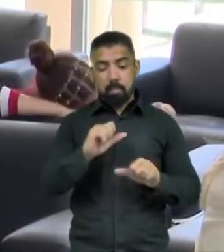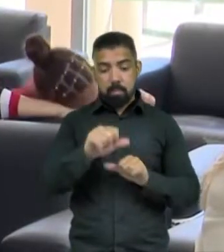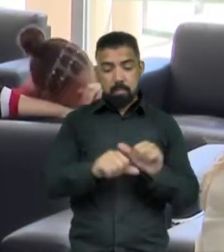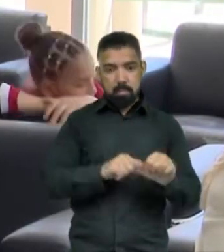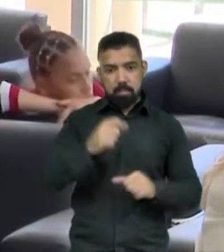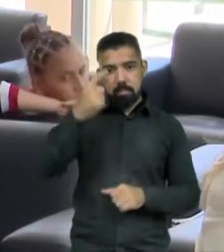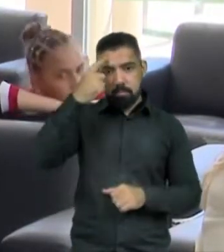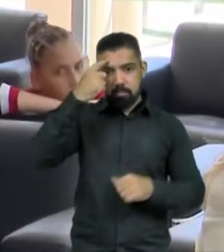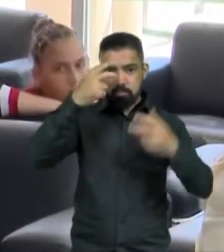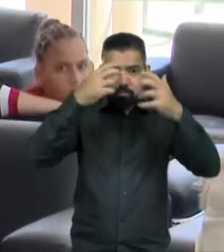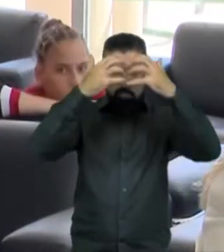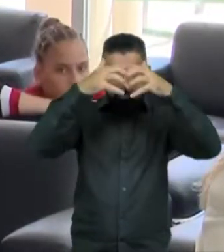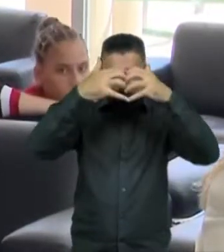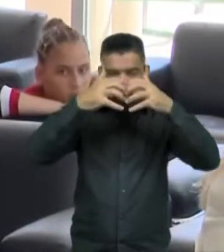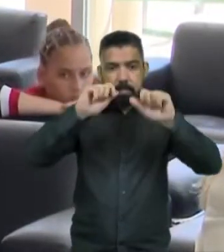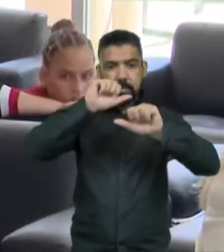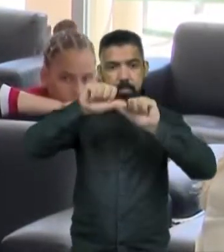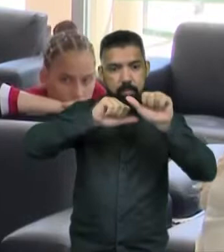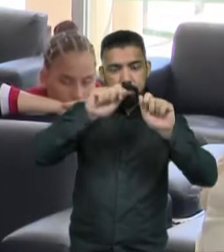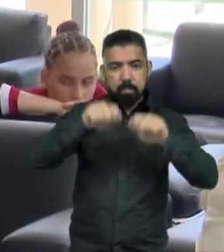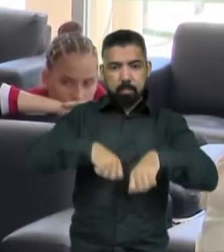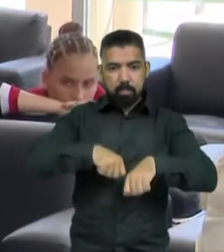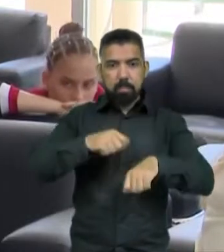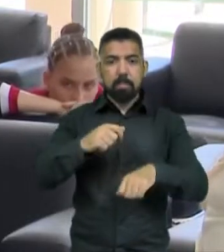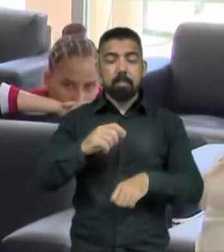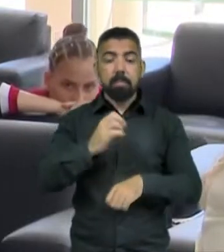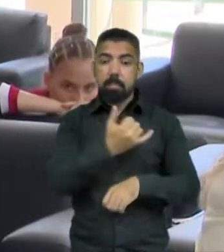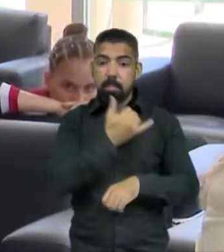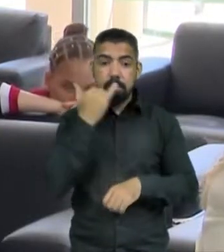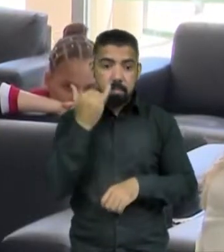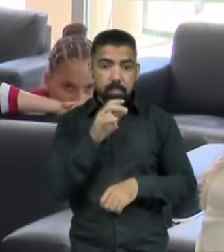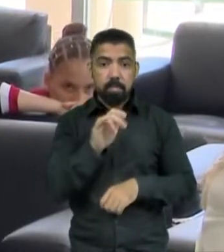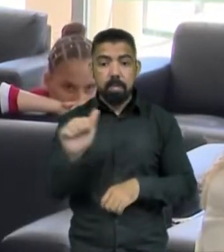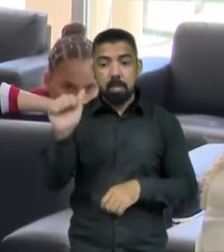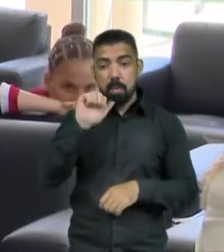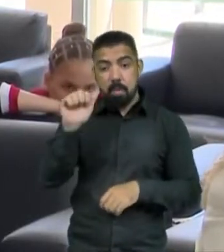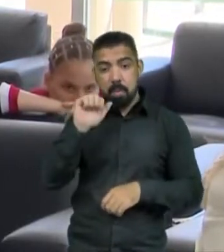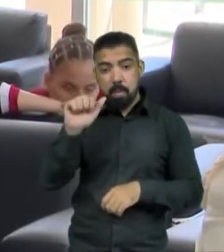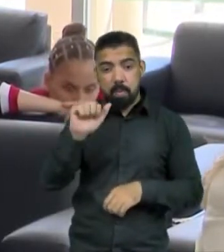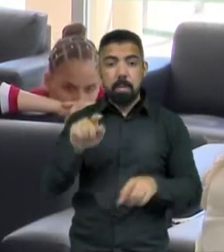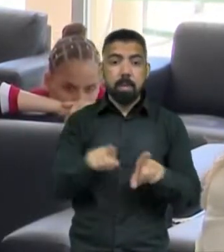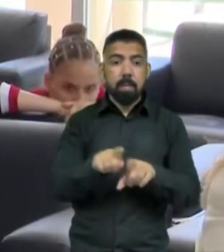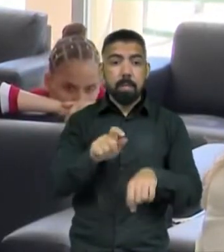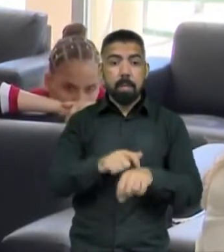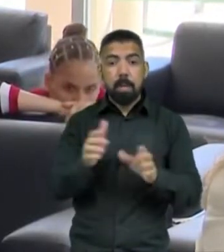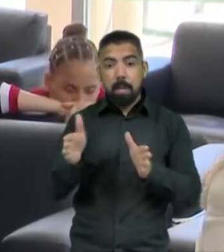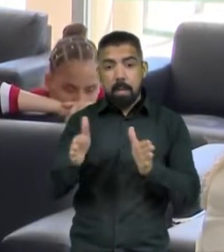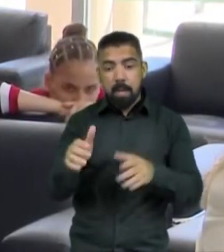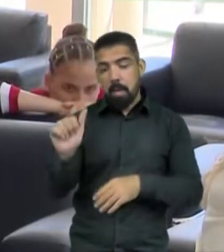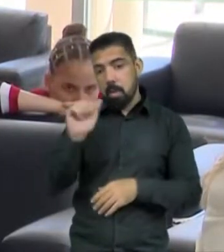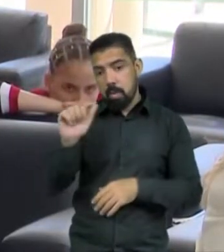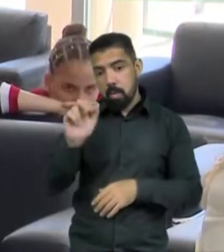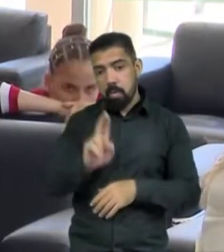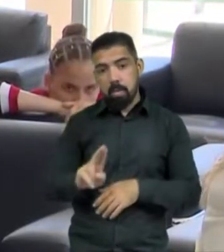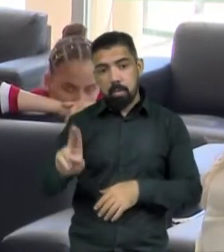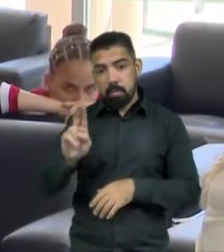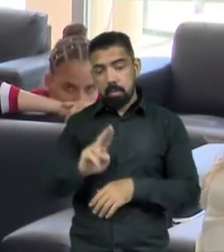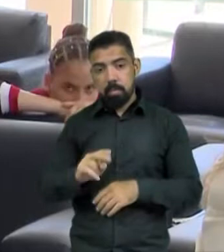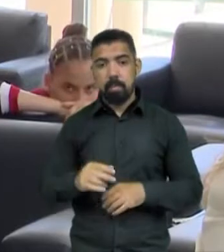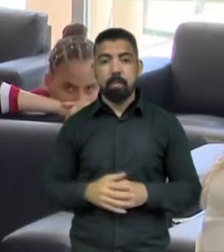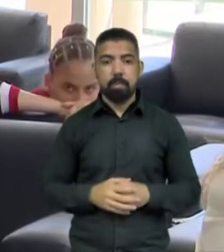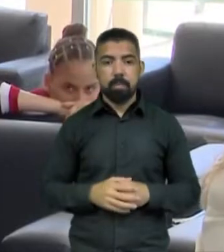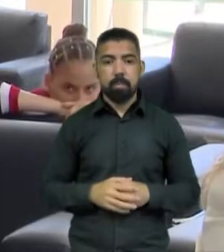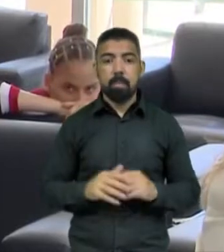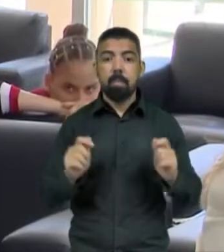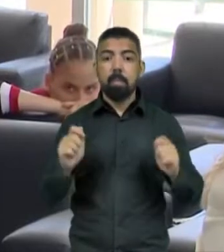neurológicas que podem trazer, a depender do tempo de uso, da época que ela usa e da quantidade de álcool que ela usa, eu